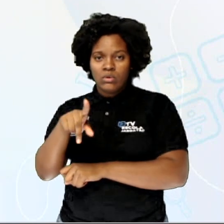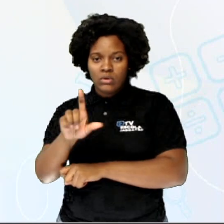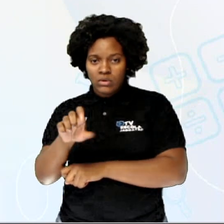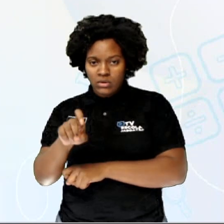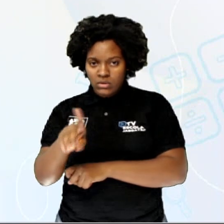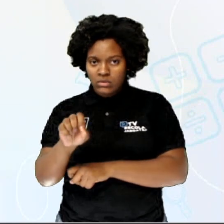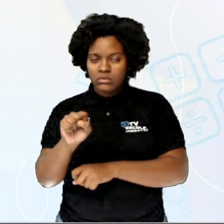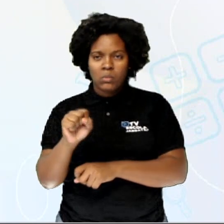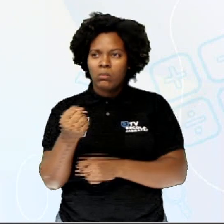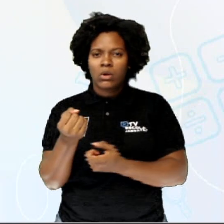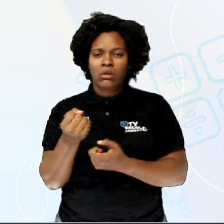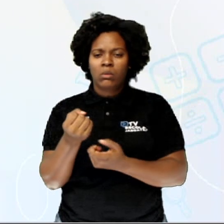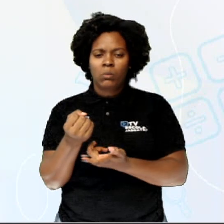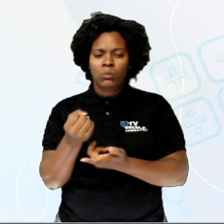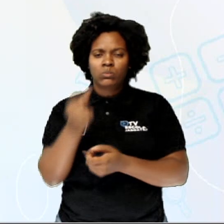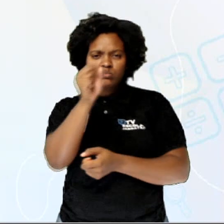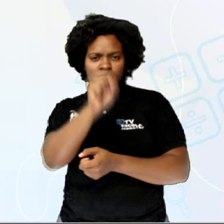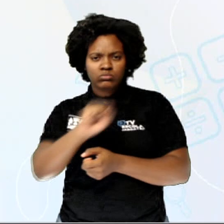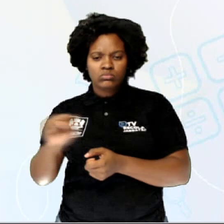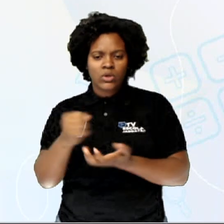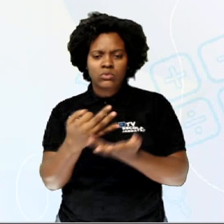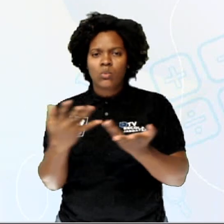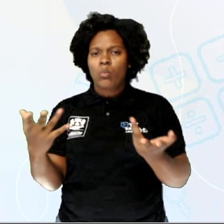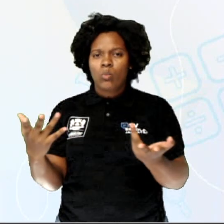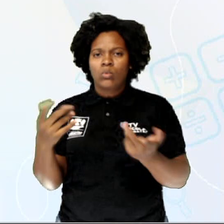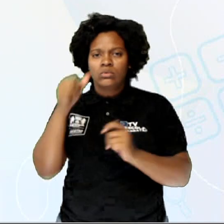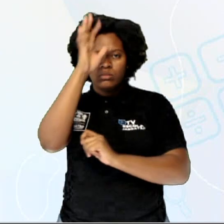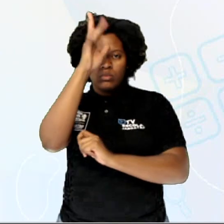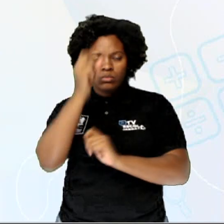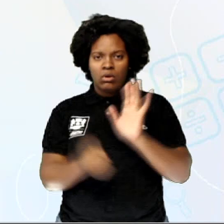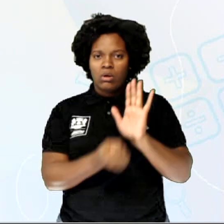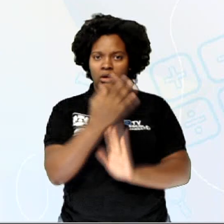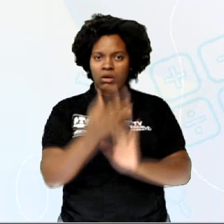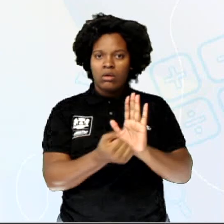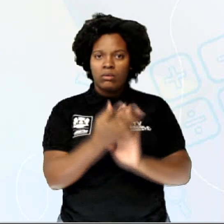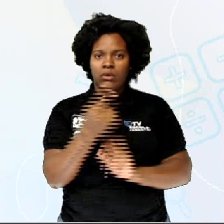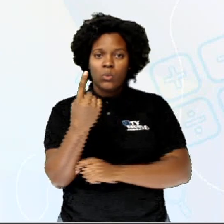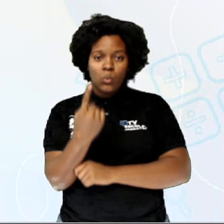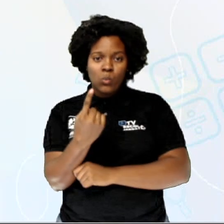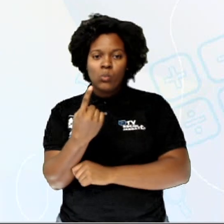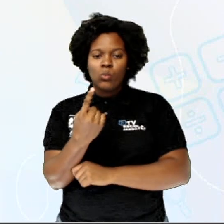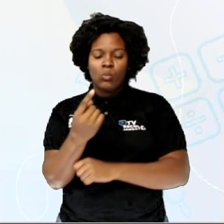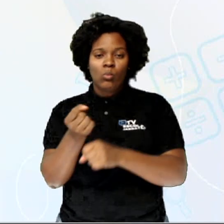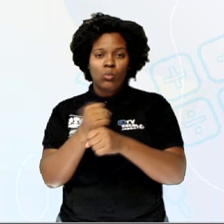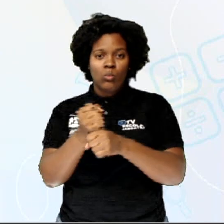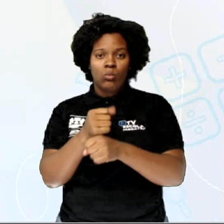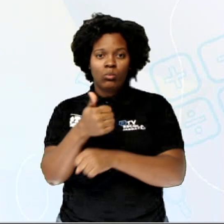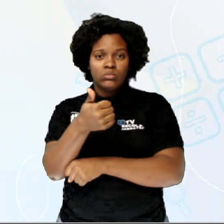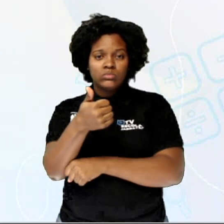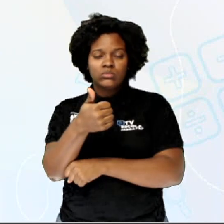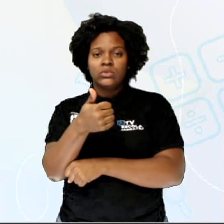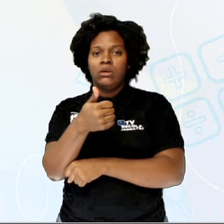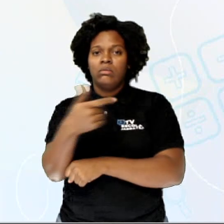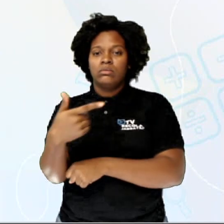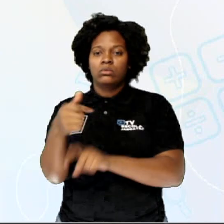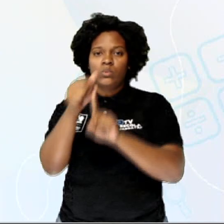e multiplicar por 1,80, eu vou encontrar o valor de R$ 37,80. E como a passagem agora vai